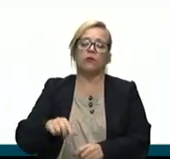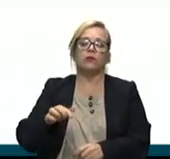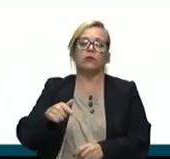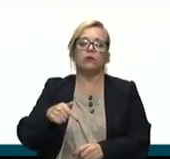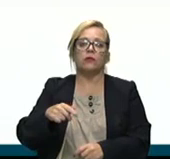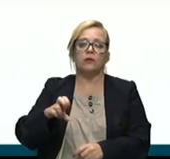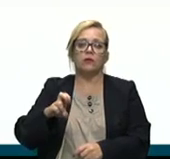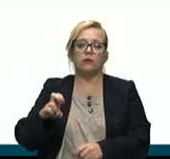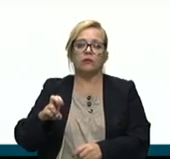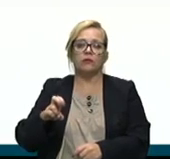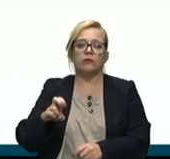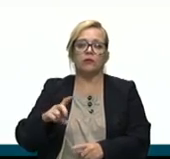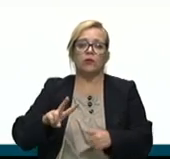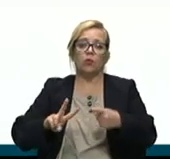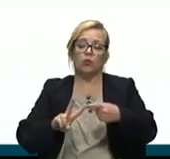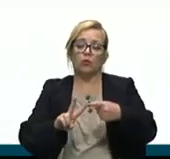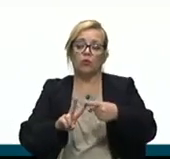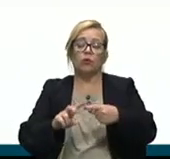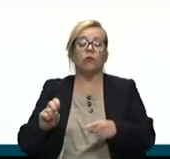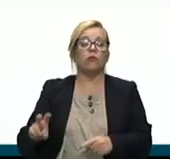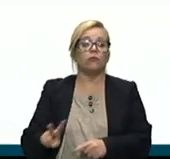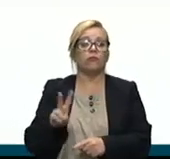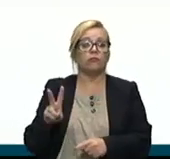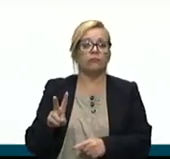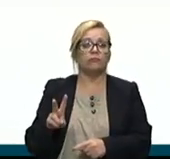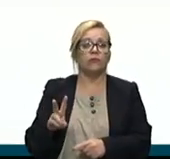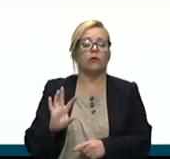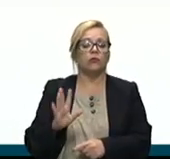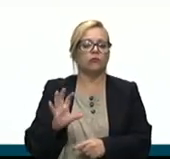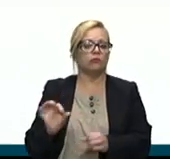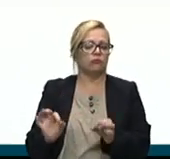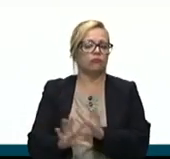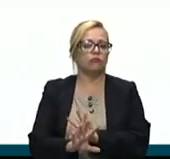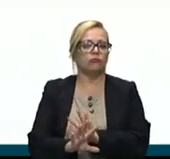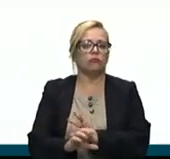393,75. A raiz quadrada desse valor, já vou resolver,